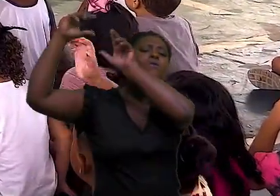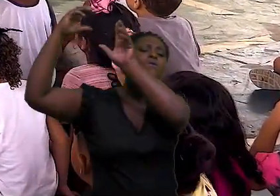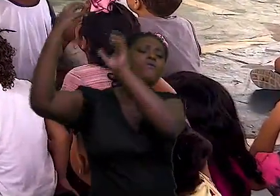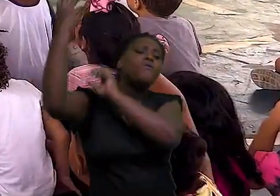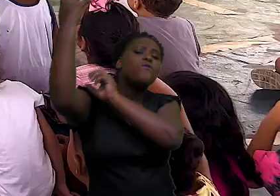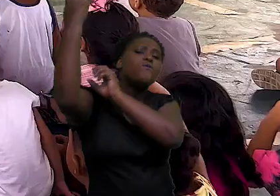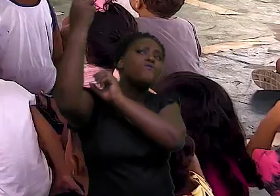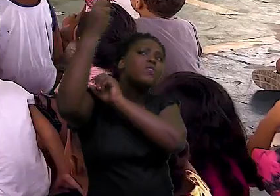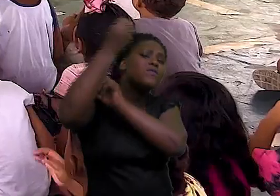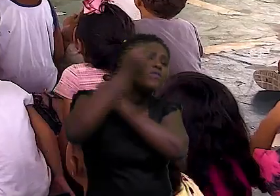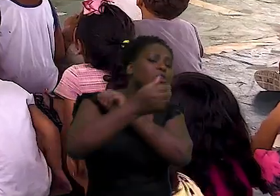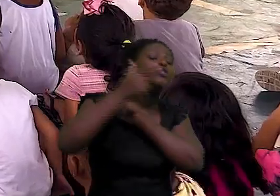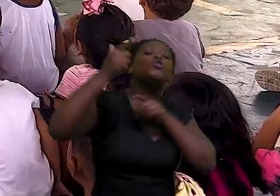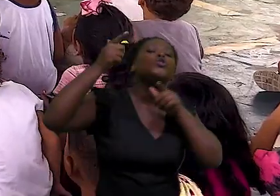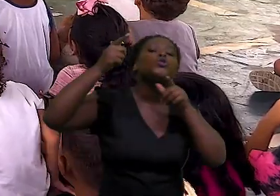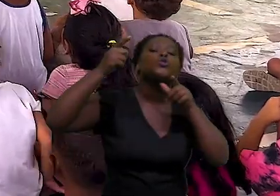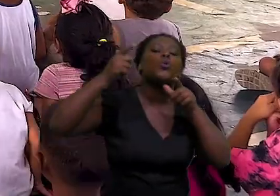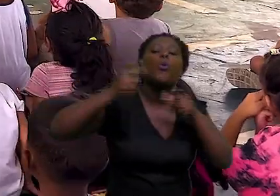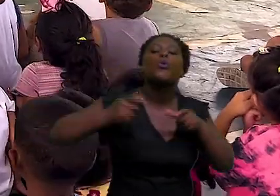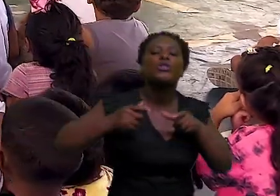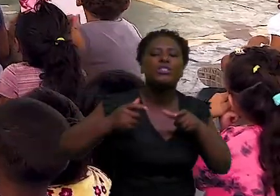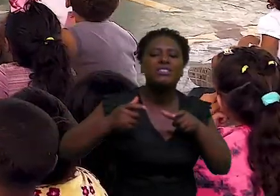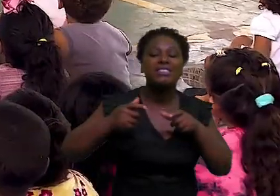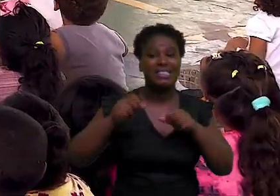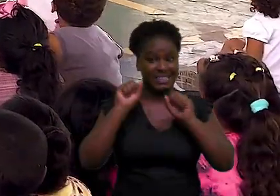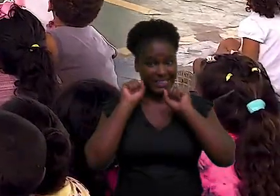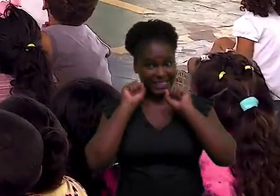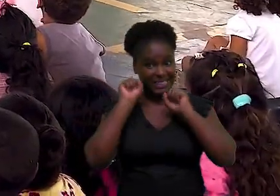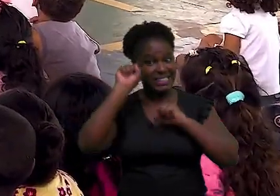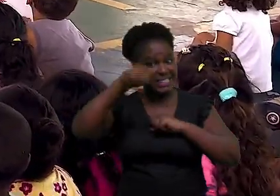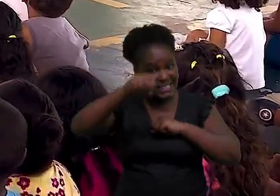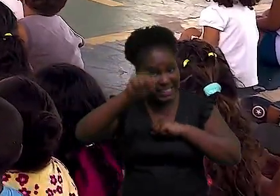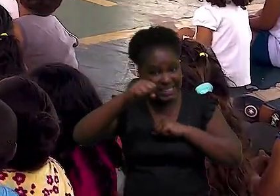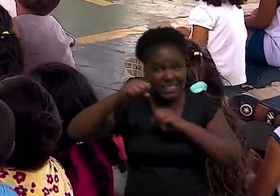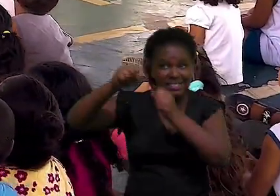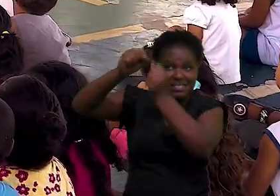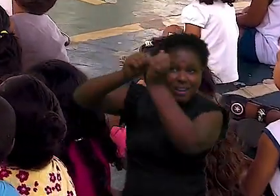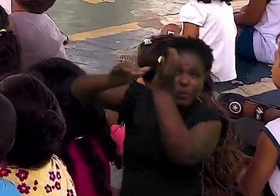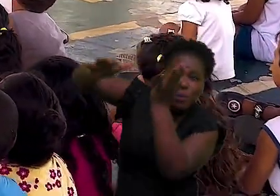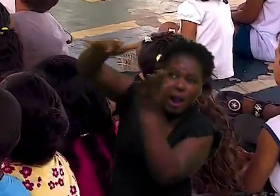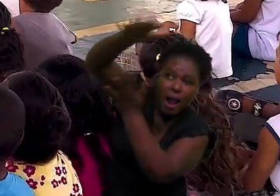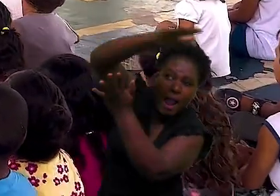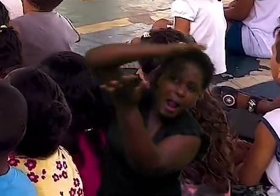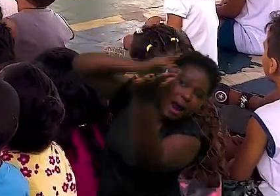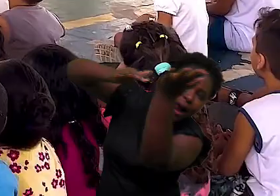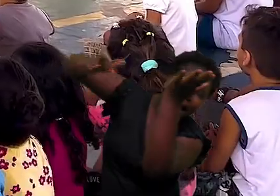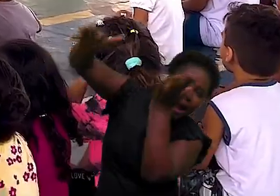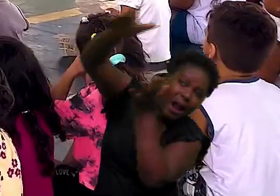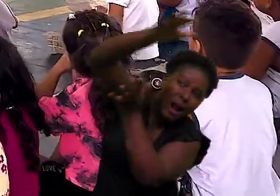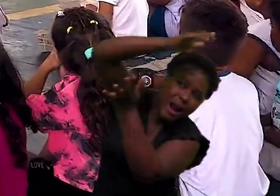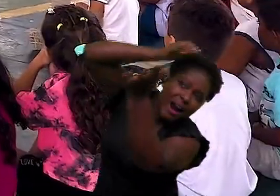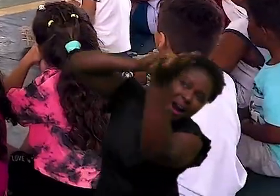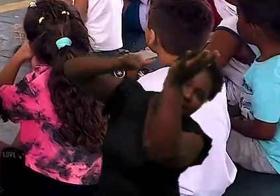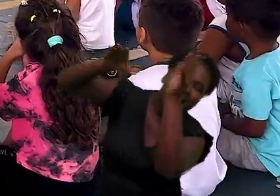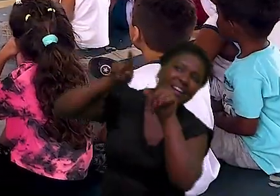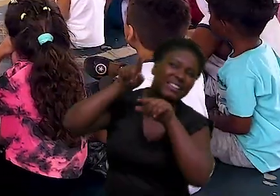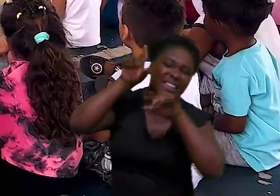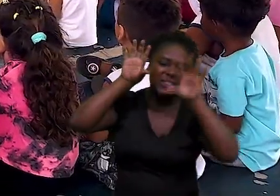Do Espaço Sideral. A Fernanda pediu pra eu passar aqui hoje, sabe pra